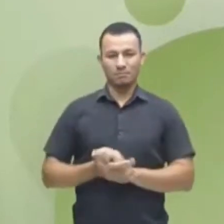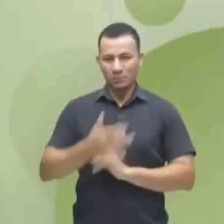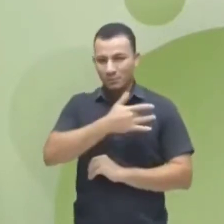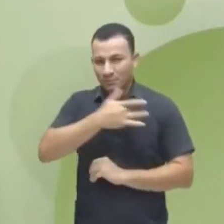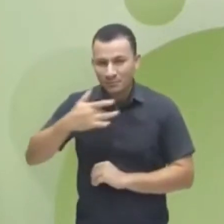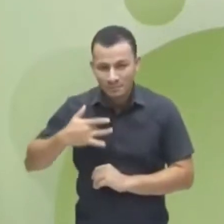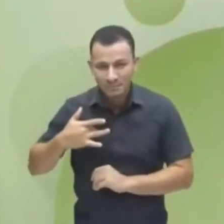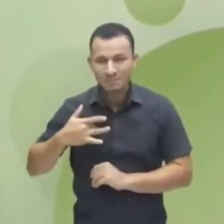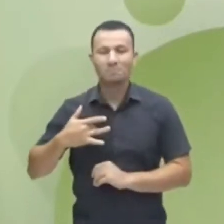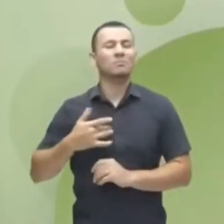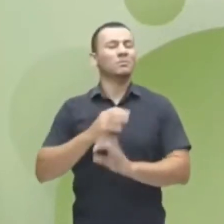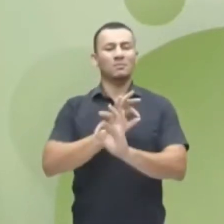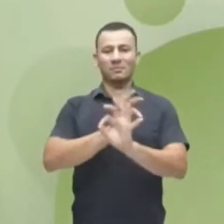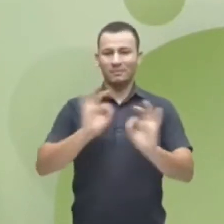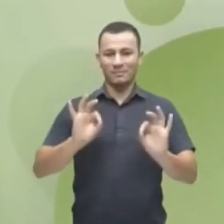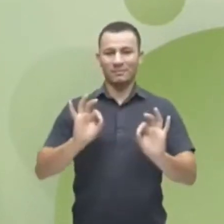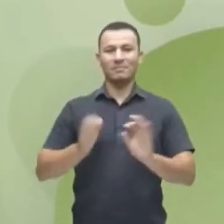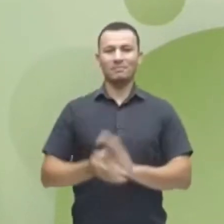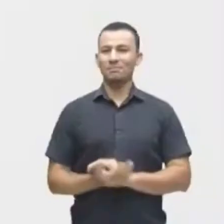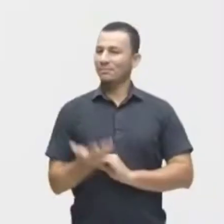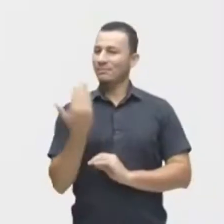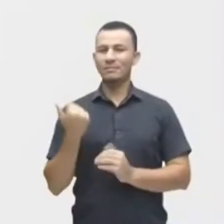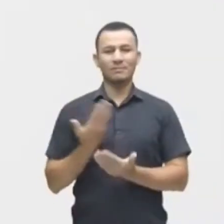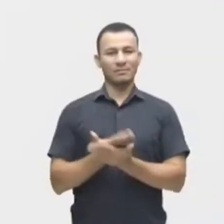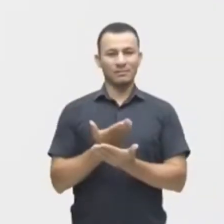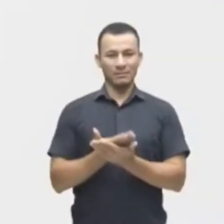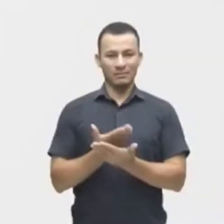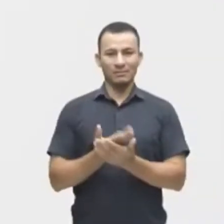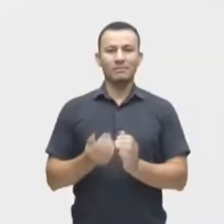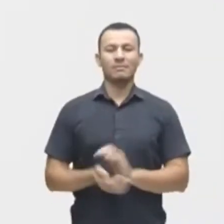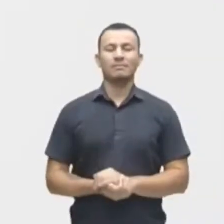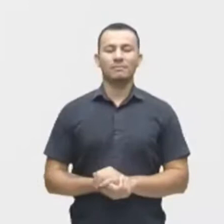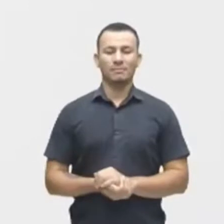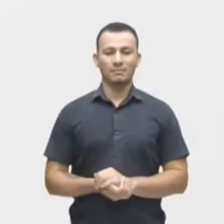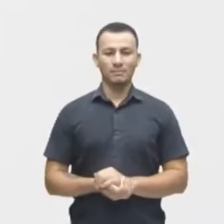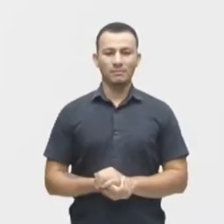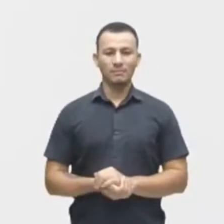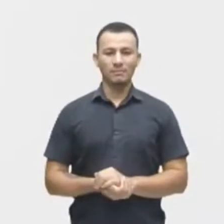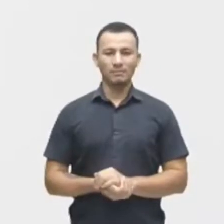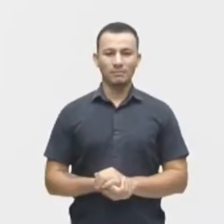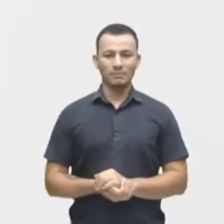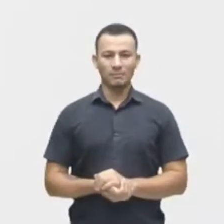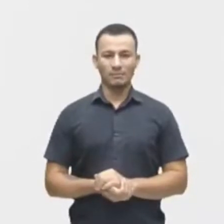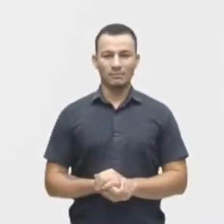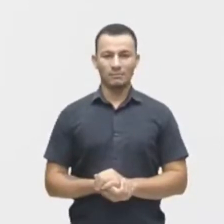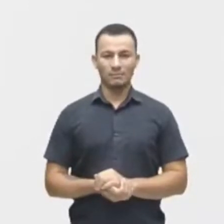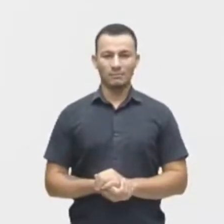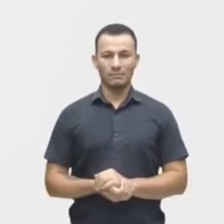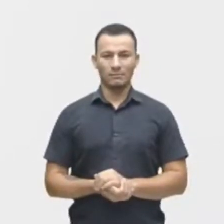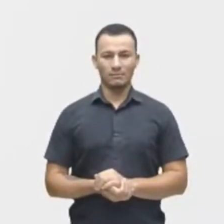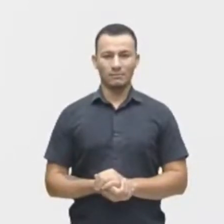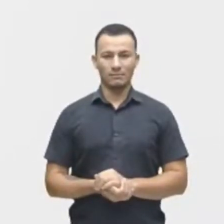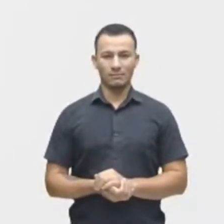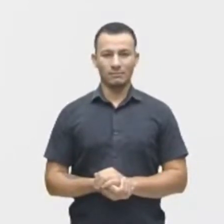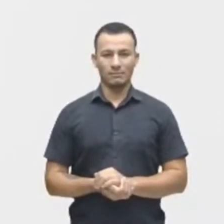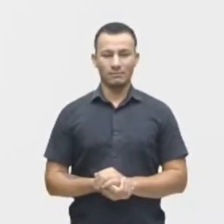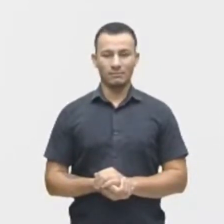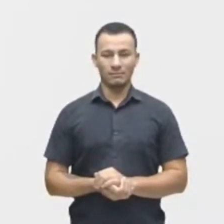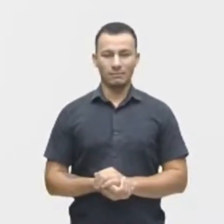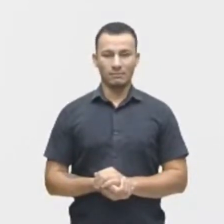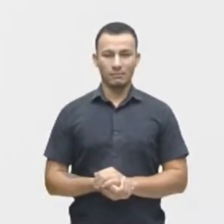bom. Vamos para a nossa aula. Nós temos a